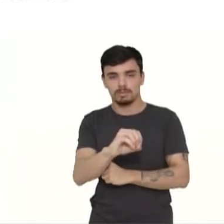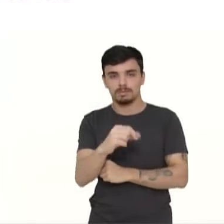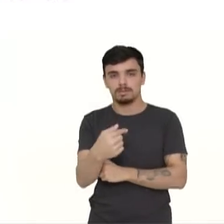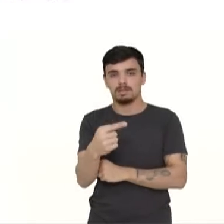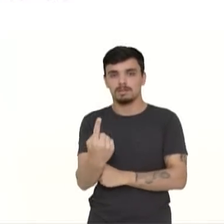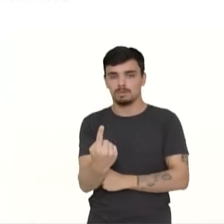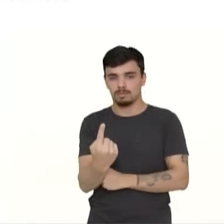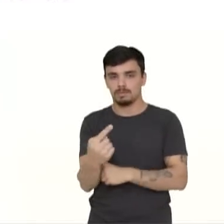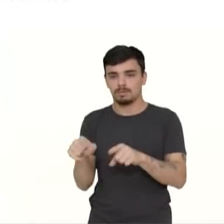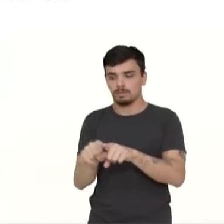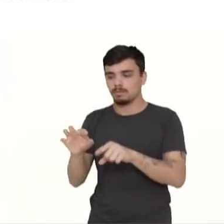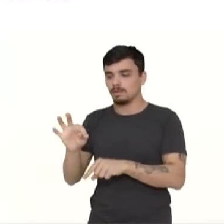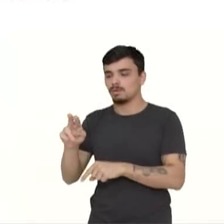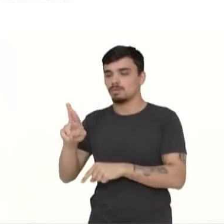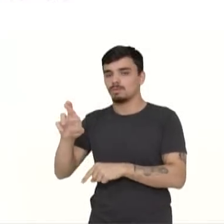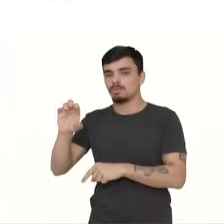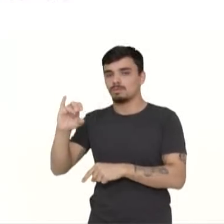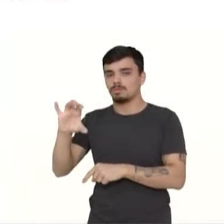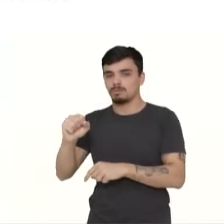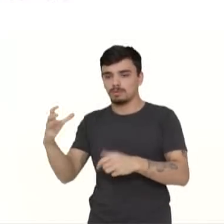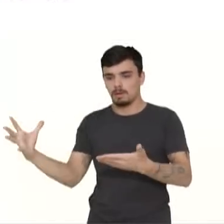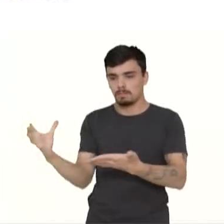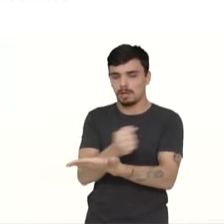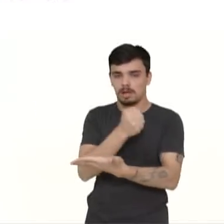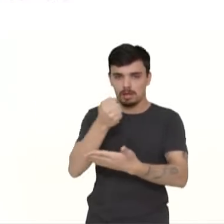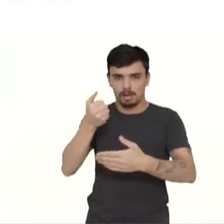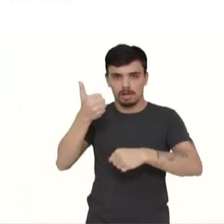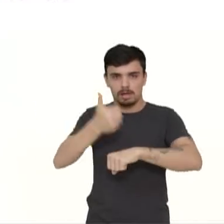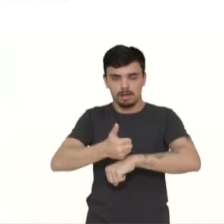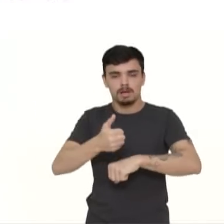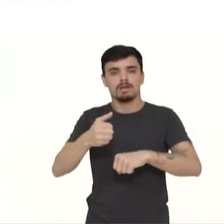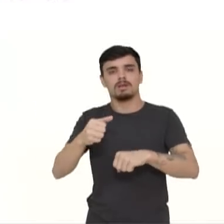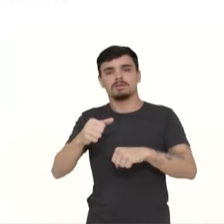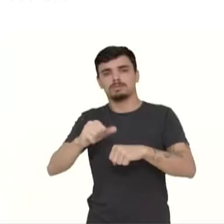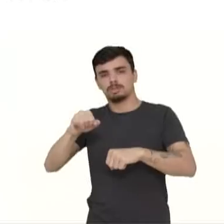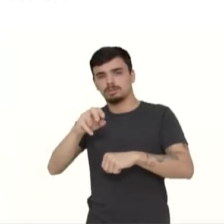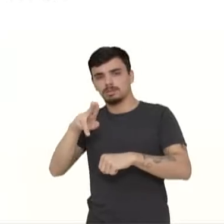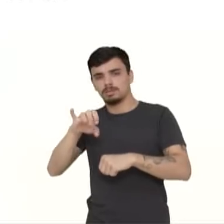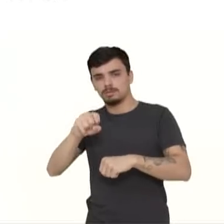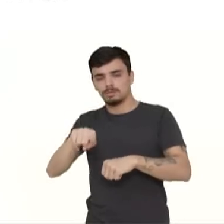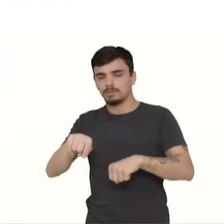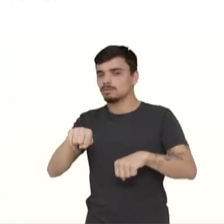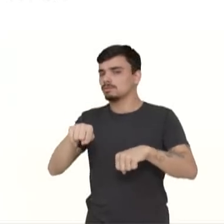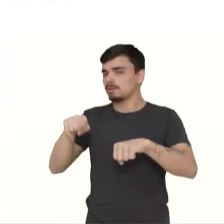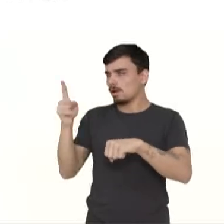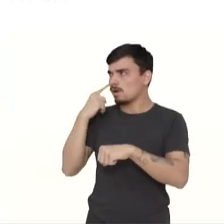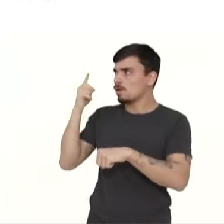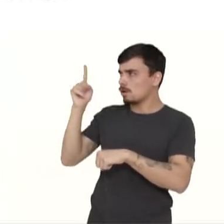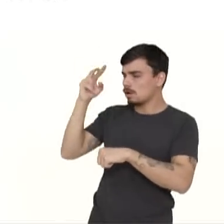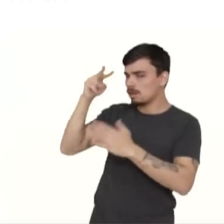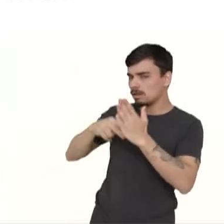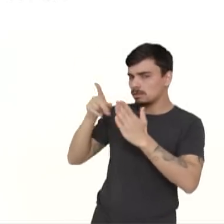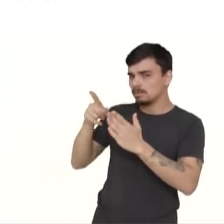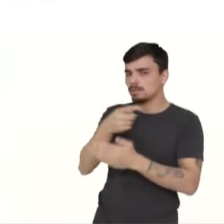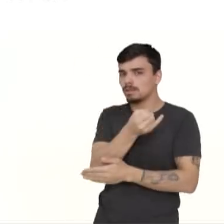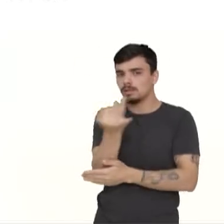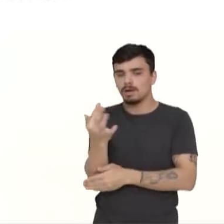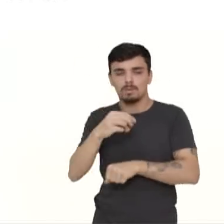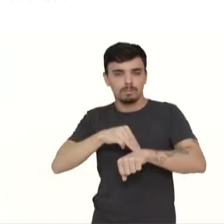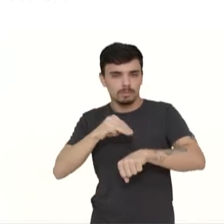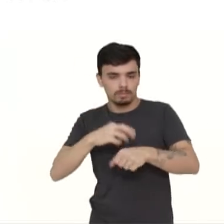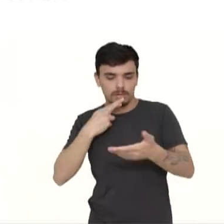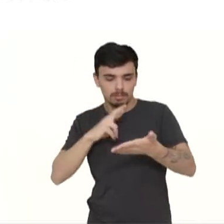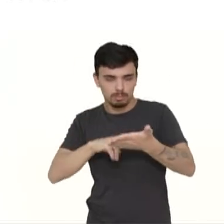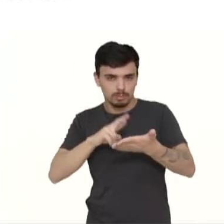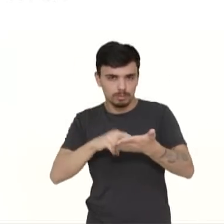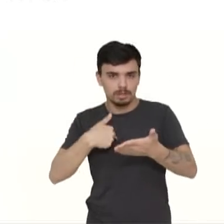turcos muçulmanos tomam Jerusalém e proíbem os cristãos de a visitarem. Vocês vão ter alguns minutos para poder responder esse